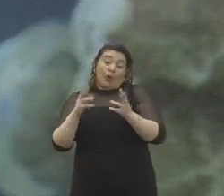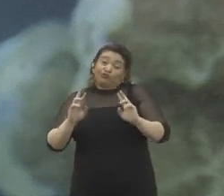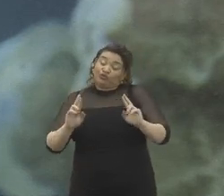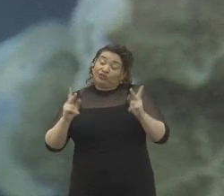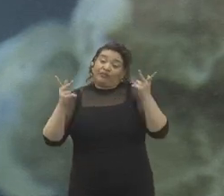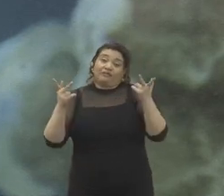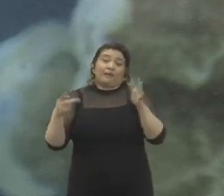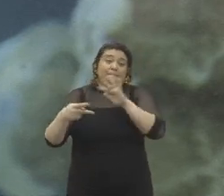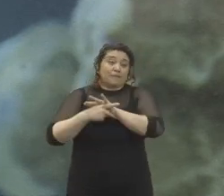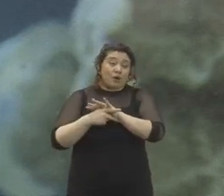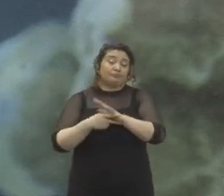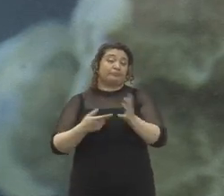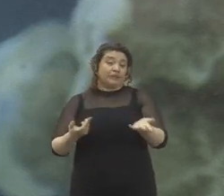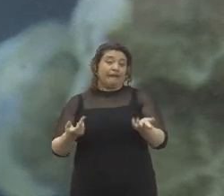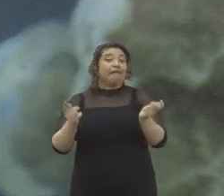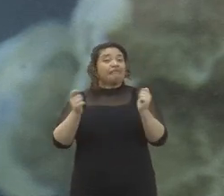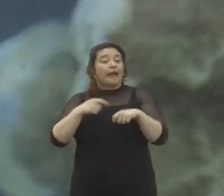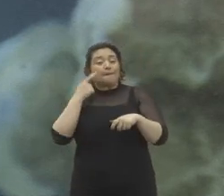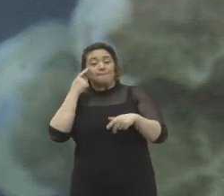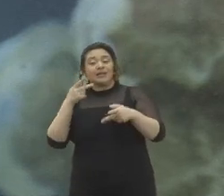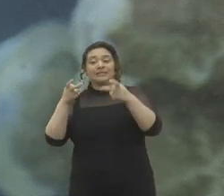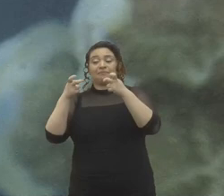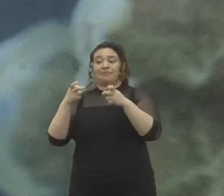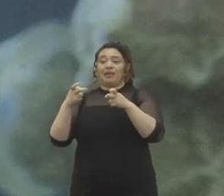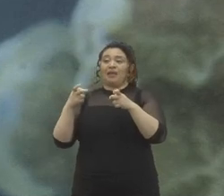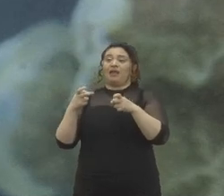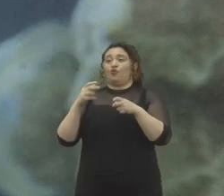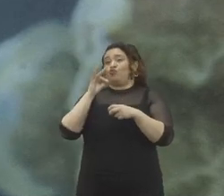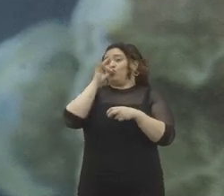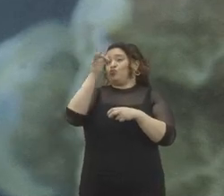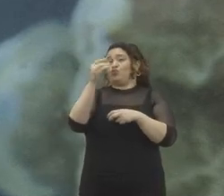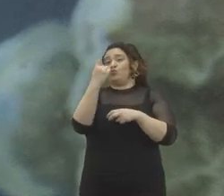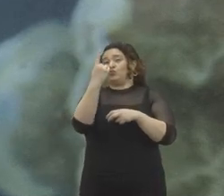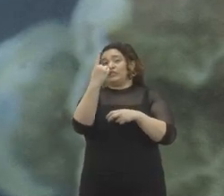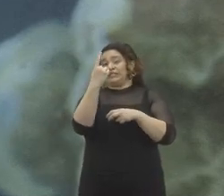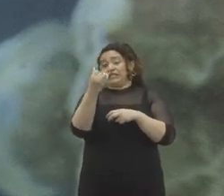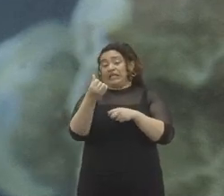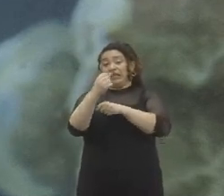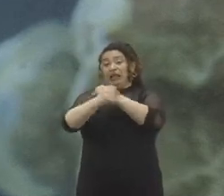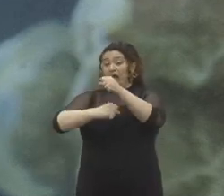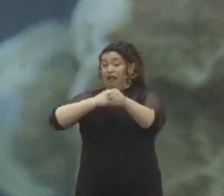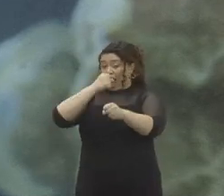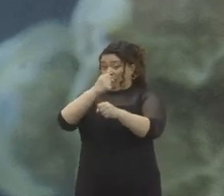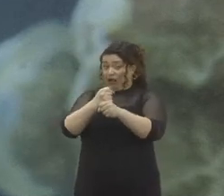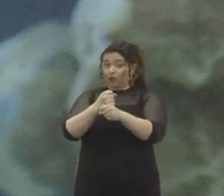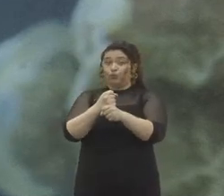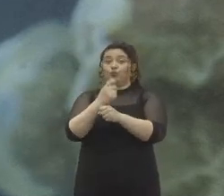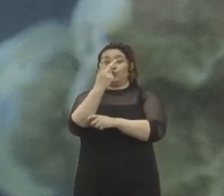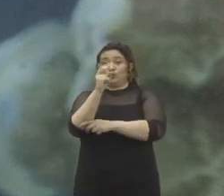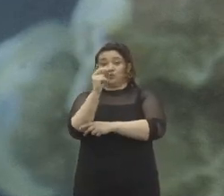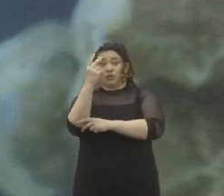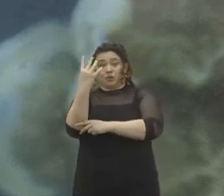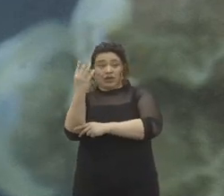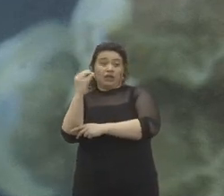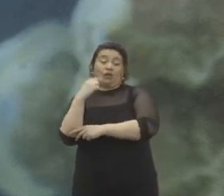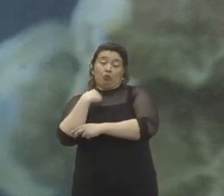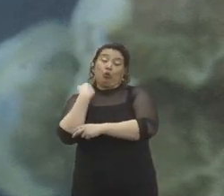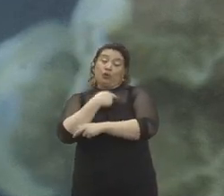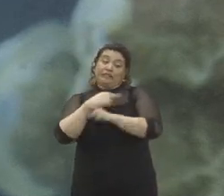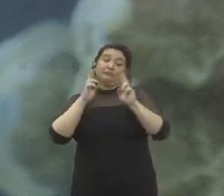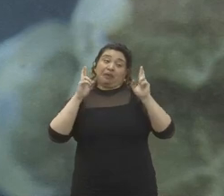previsão de que daqui a 16 anos em 2040 quando espero todos nós ainda estaremos por